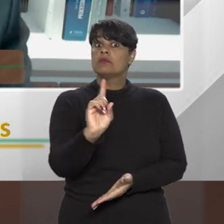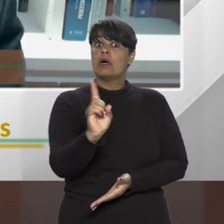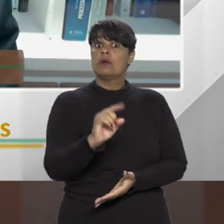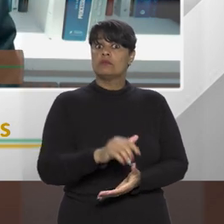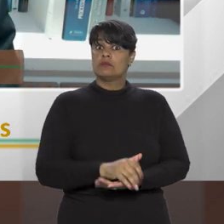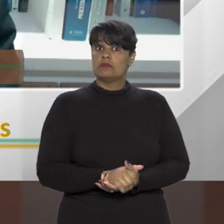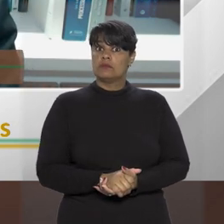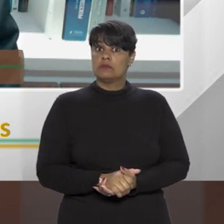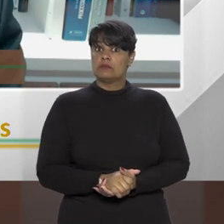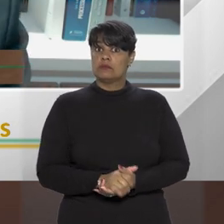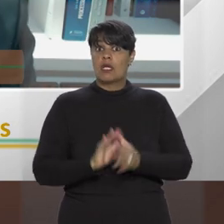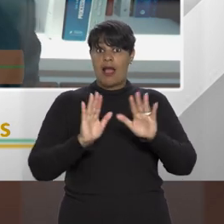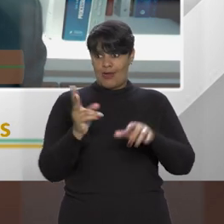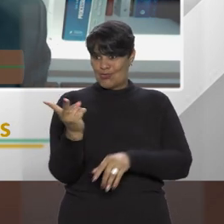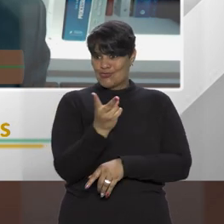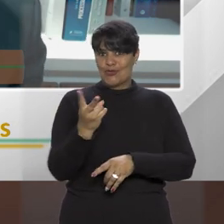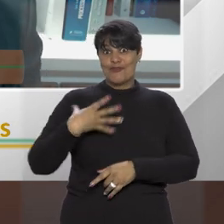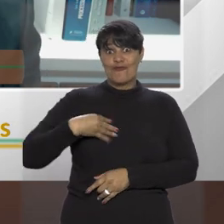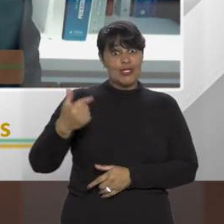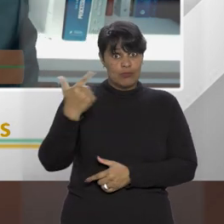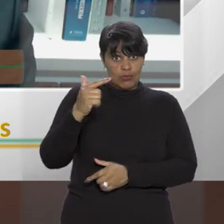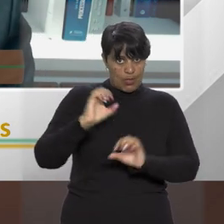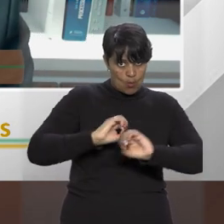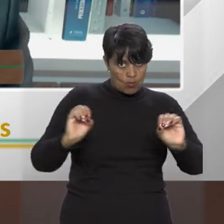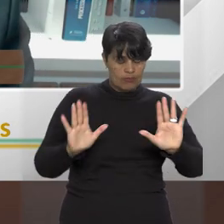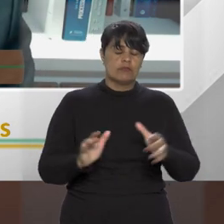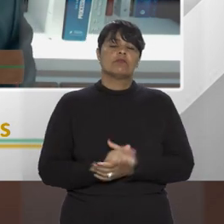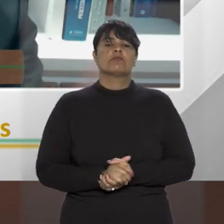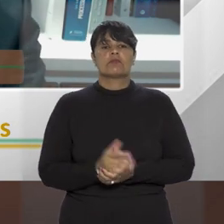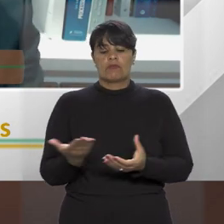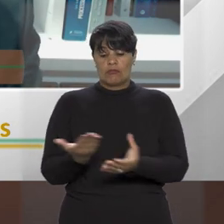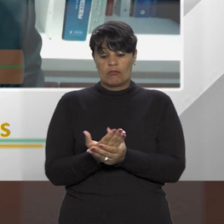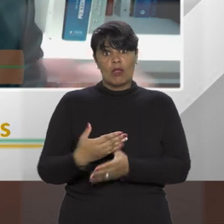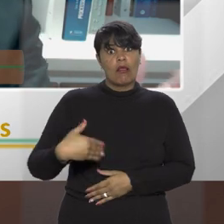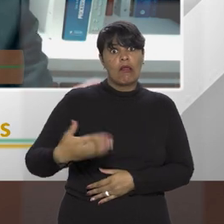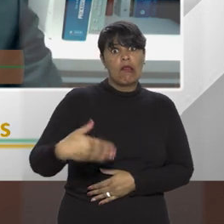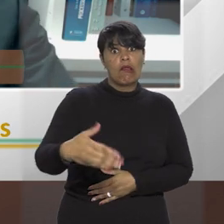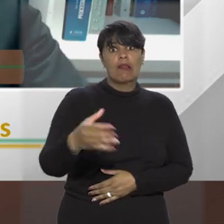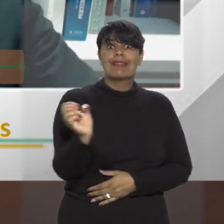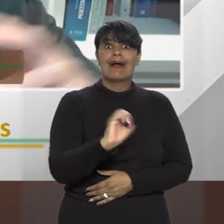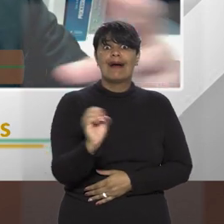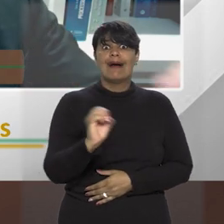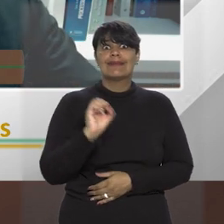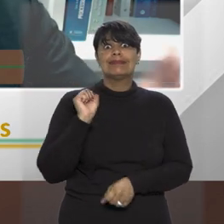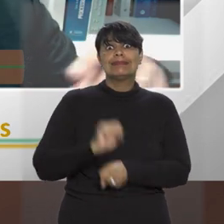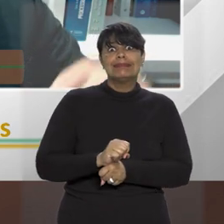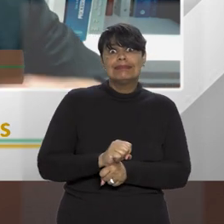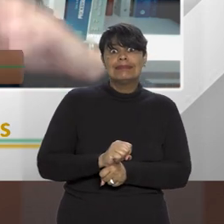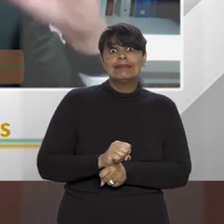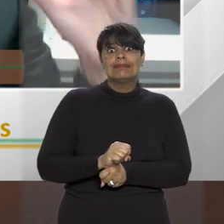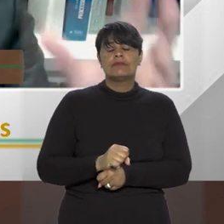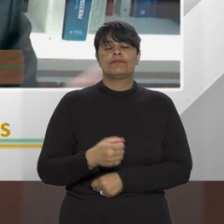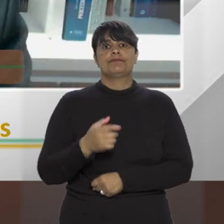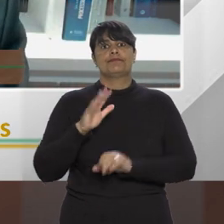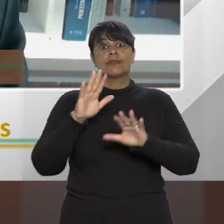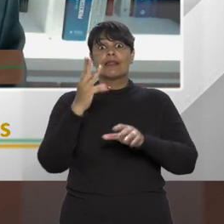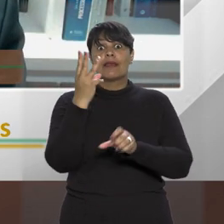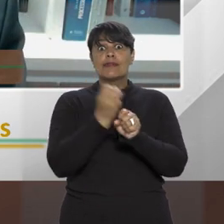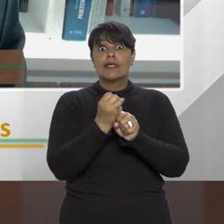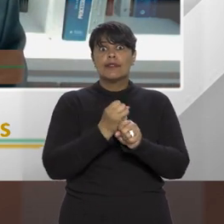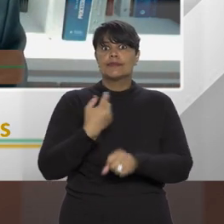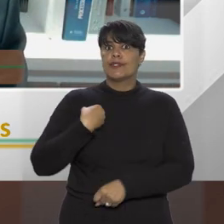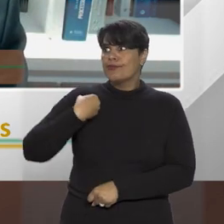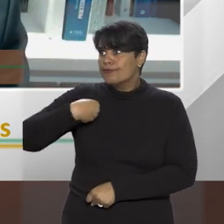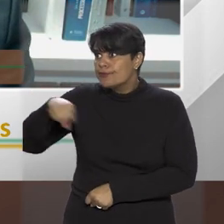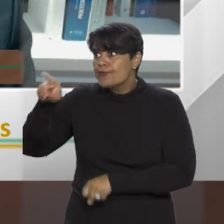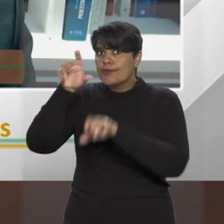3 anos cuidando desse processo. Eu ia até o fórum, pedia pelo amor de Deus para ajudar, ia aí a primeira vara família com muitos processos, não